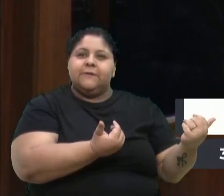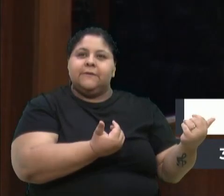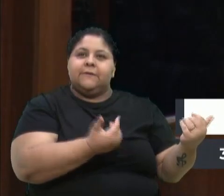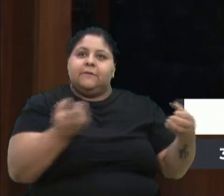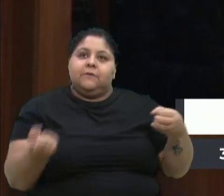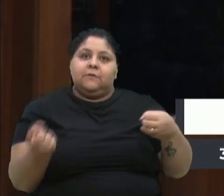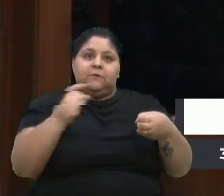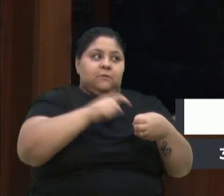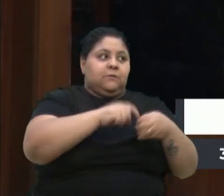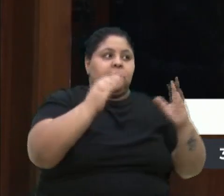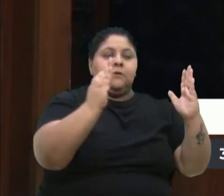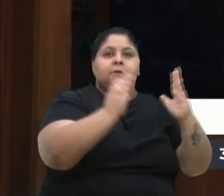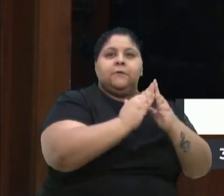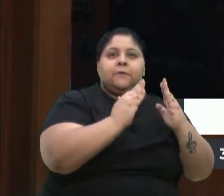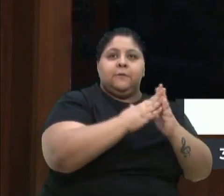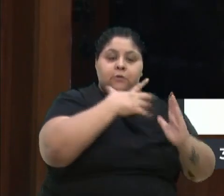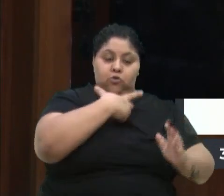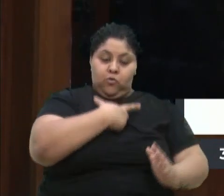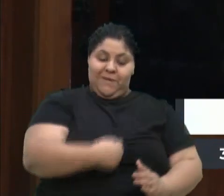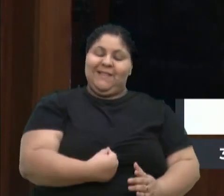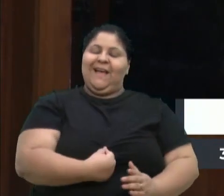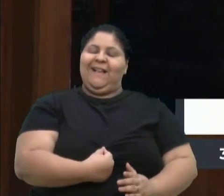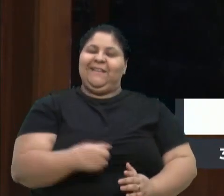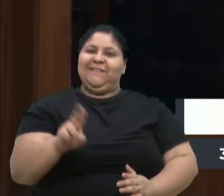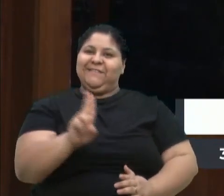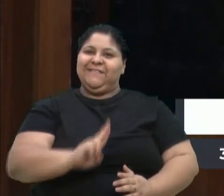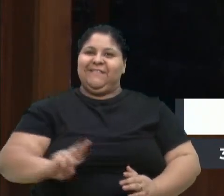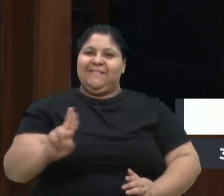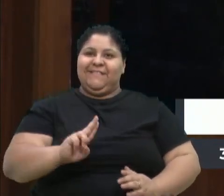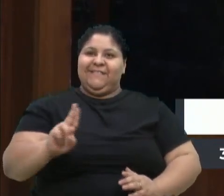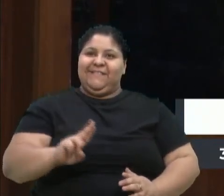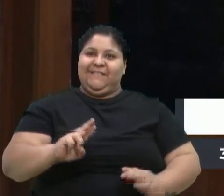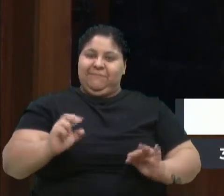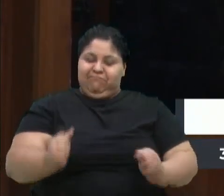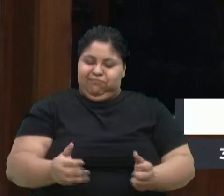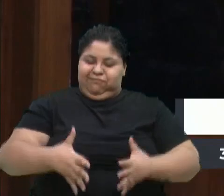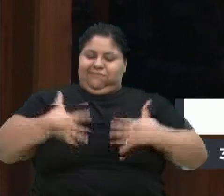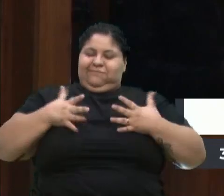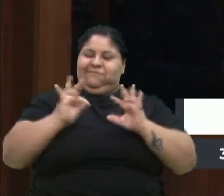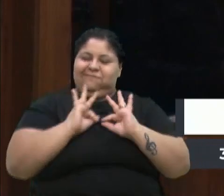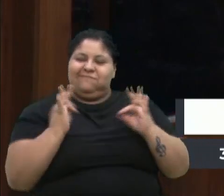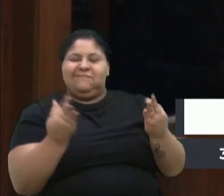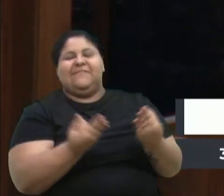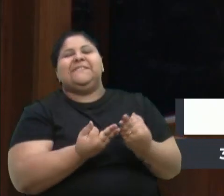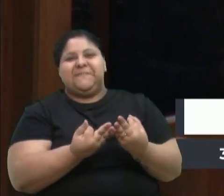retornarem às suas casas com medalhas no peito, enchendo seus familiares de orgulho.